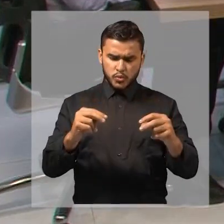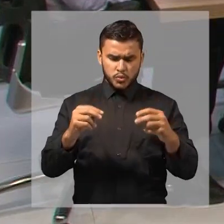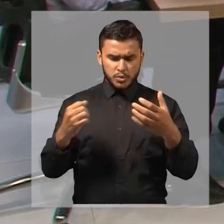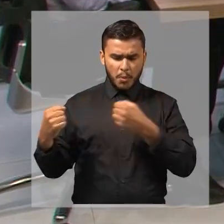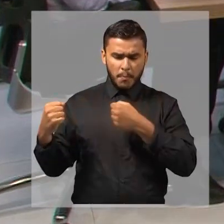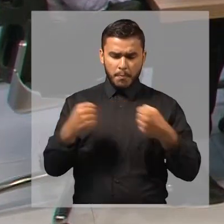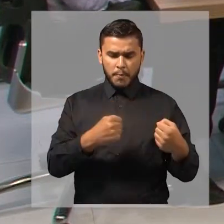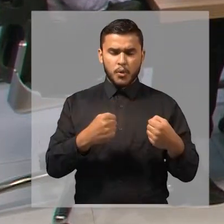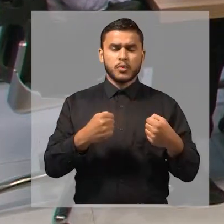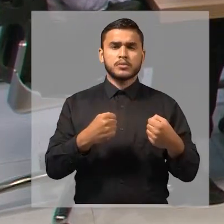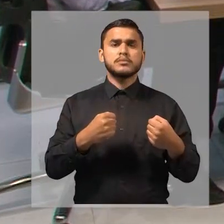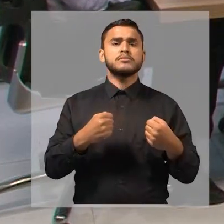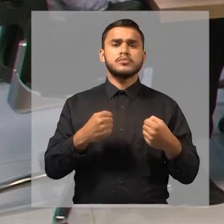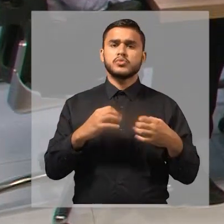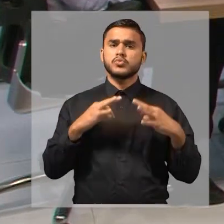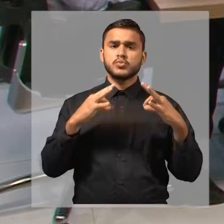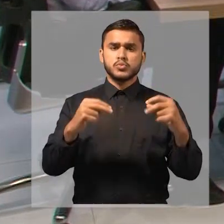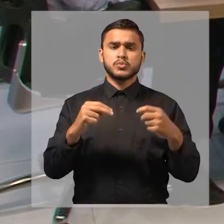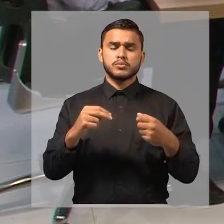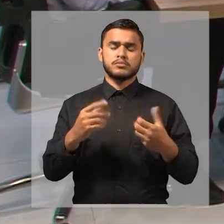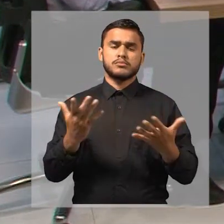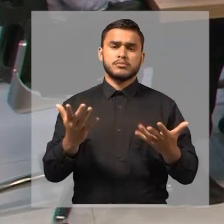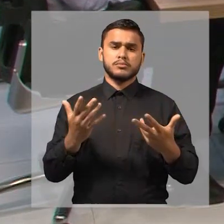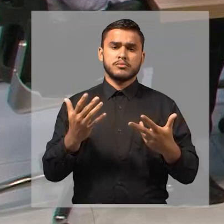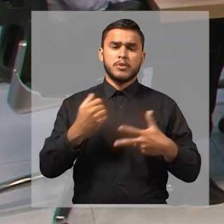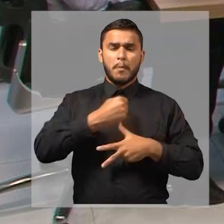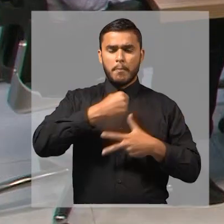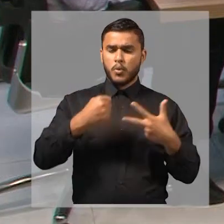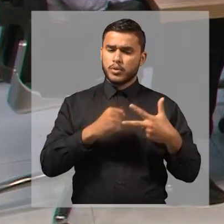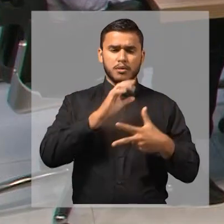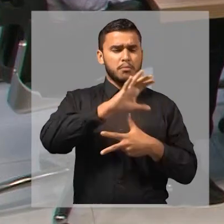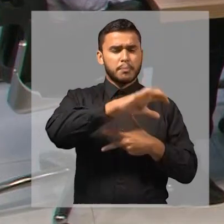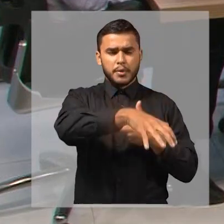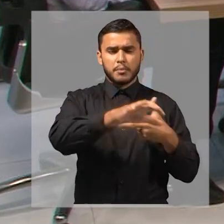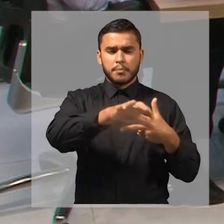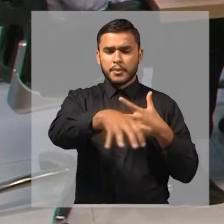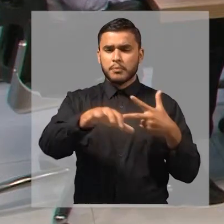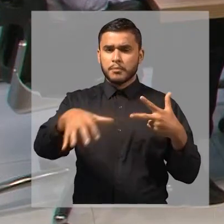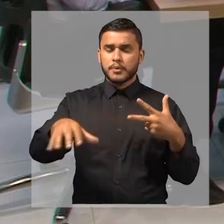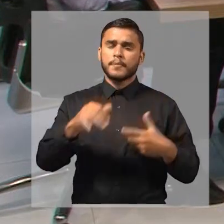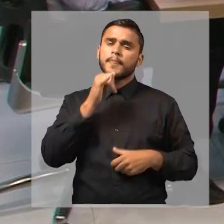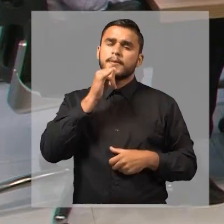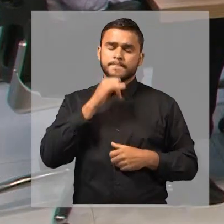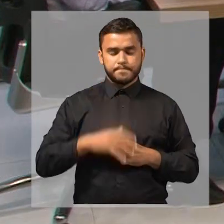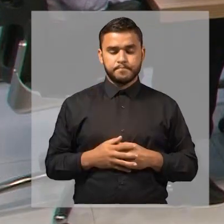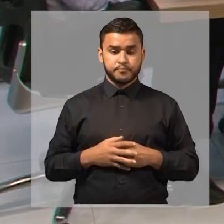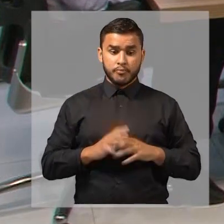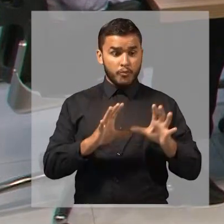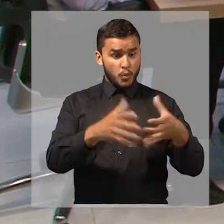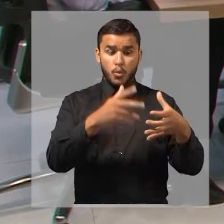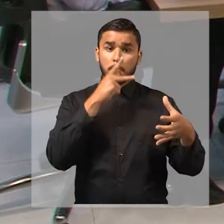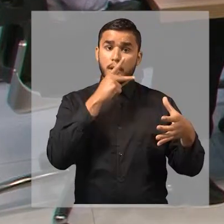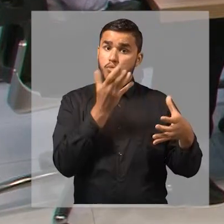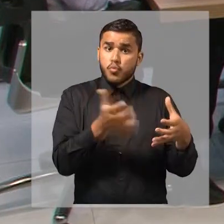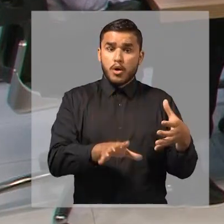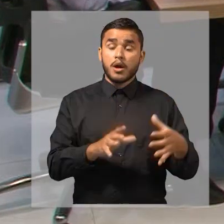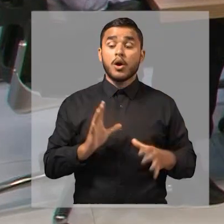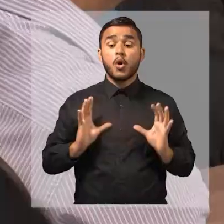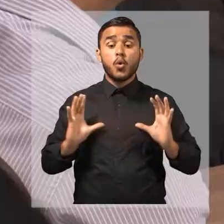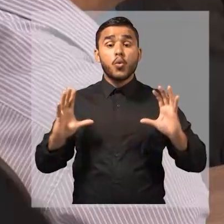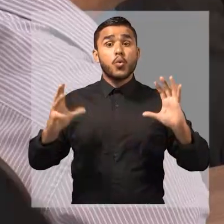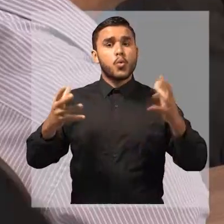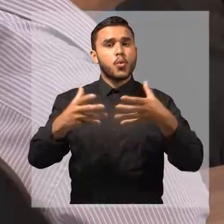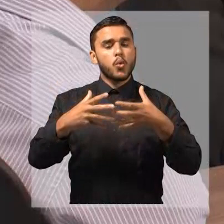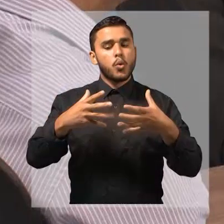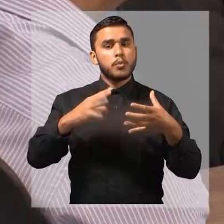Clésio? Então você não pode, por exemplo, ele sai dos partidos, vai para as bancadas. Então ele tentou